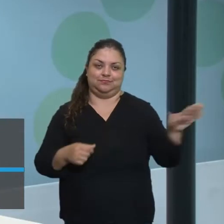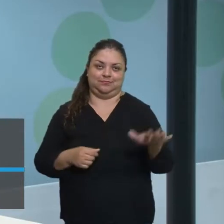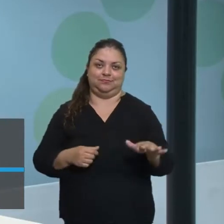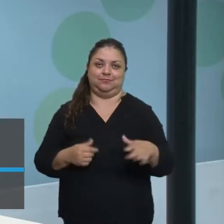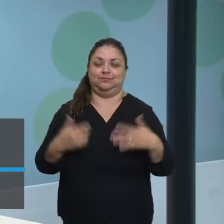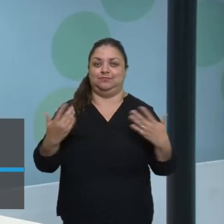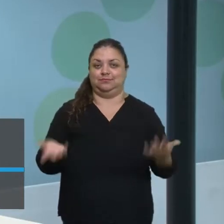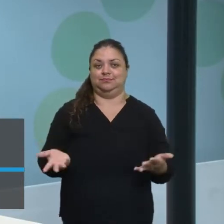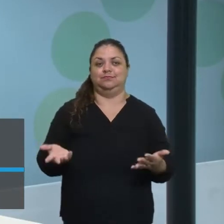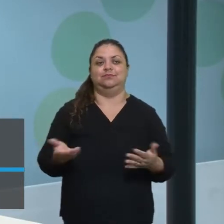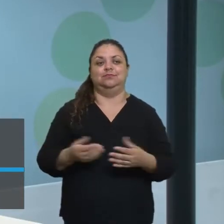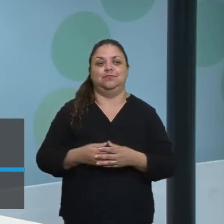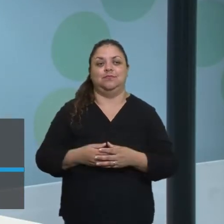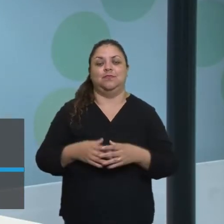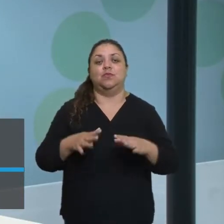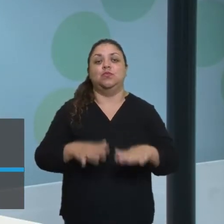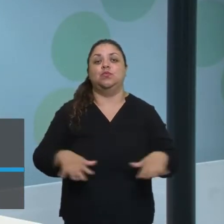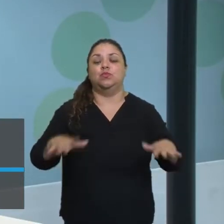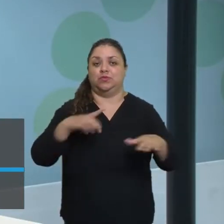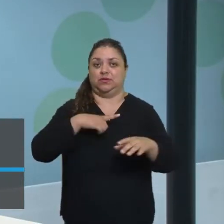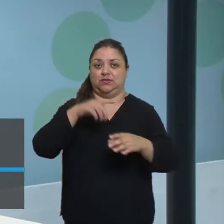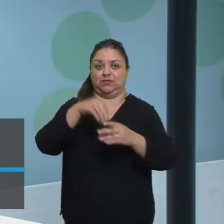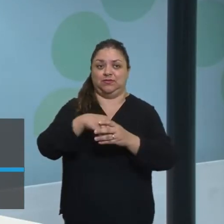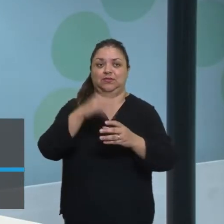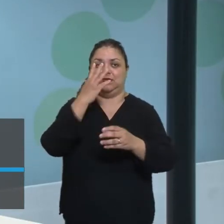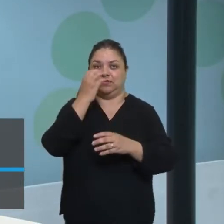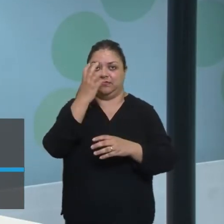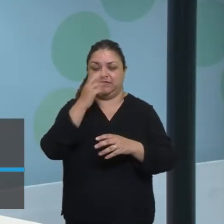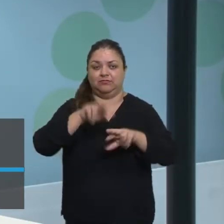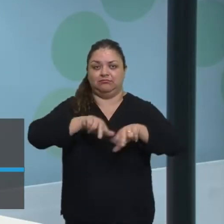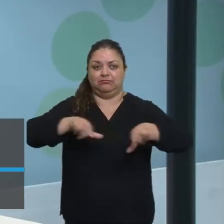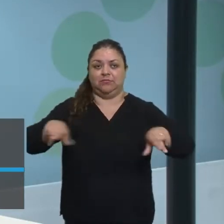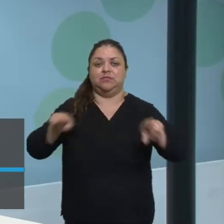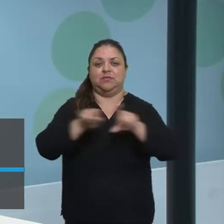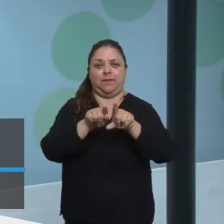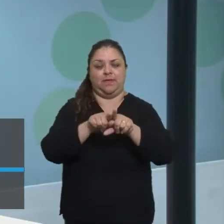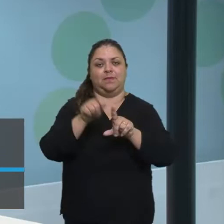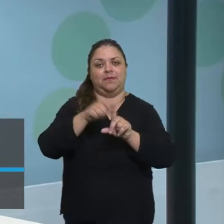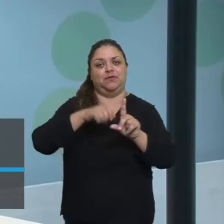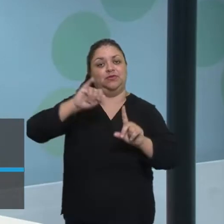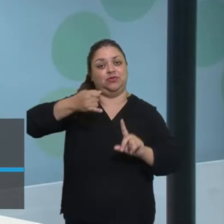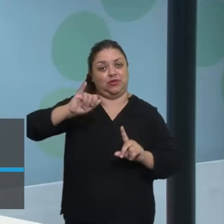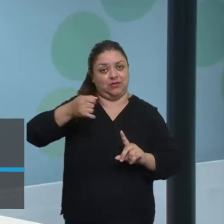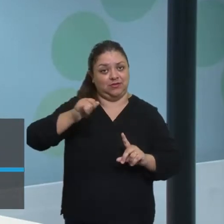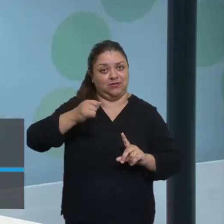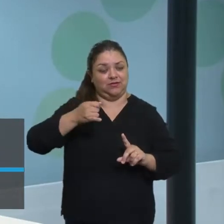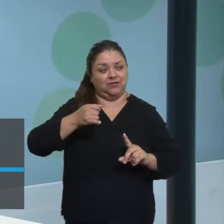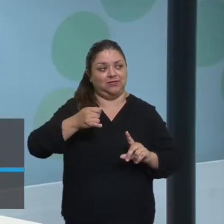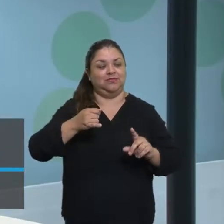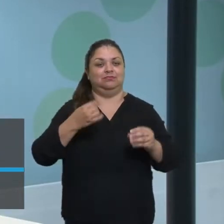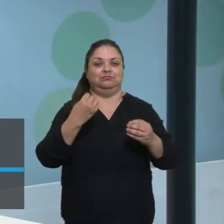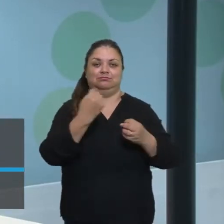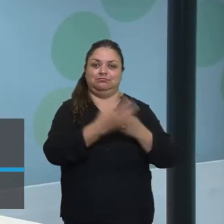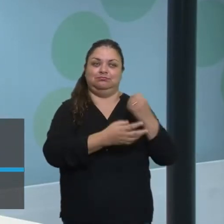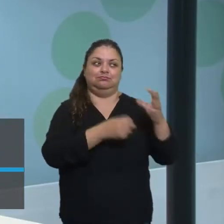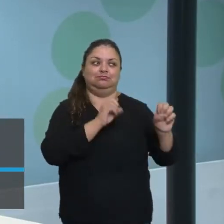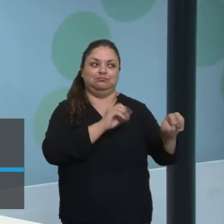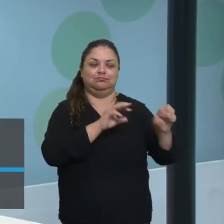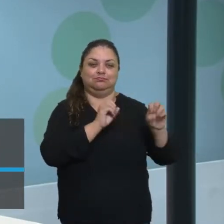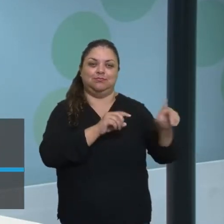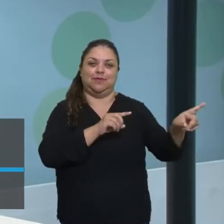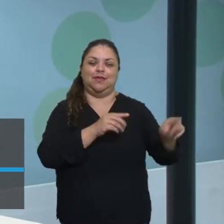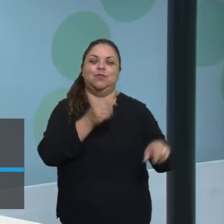eu tô dessa produção já disponibilizado e aquela que ocorrerá em janeiro certamente vai gerar e a oportunidade